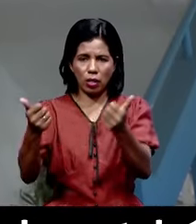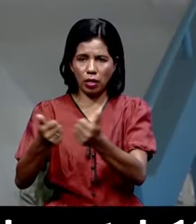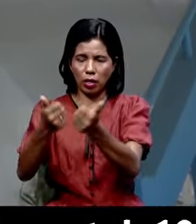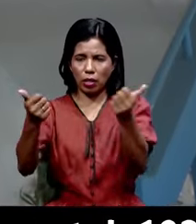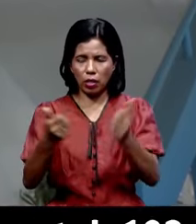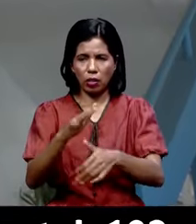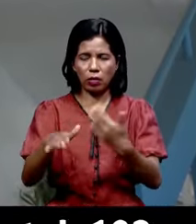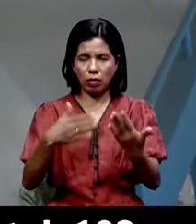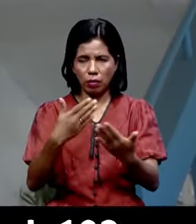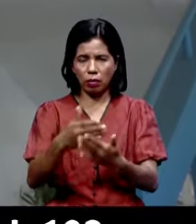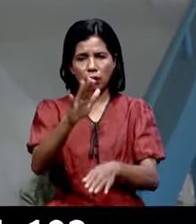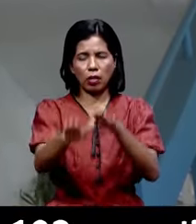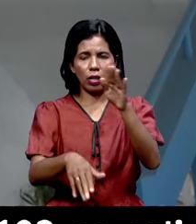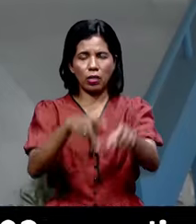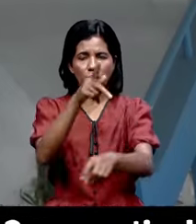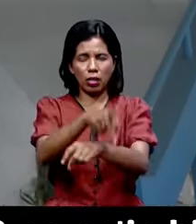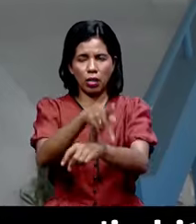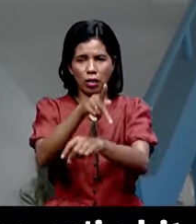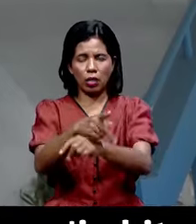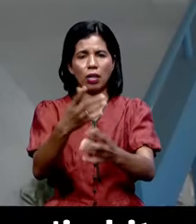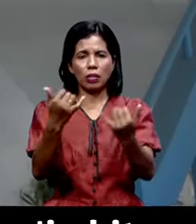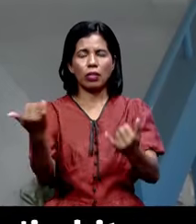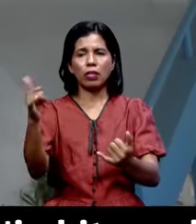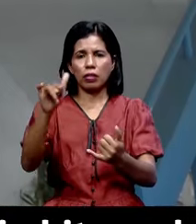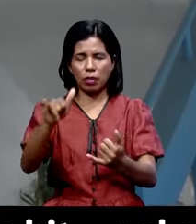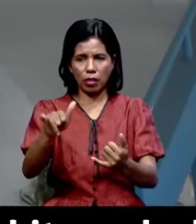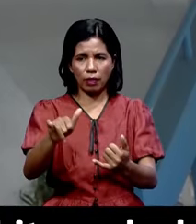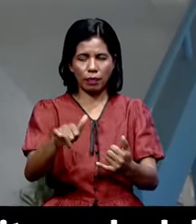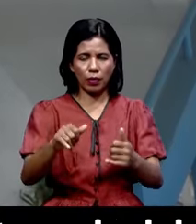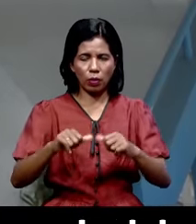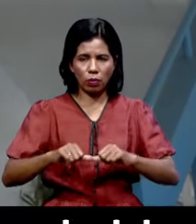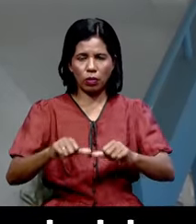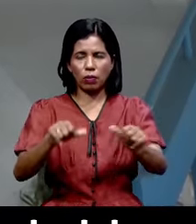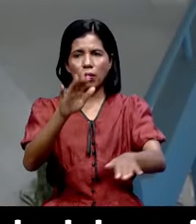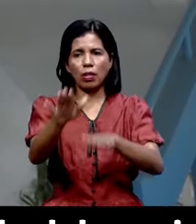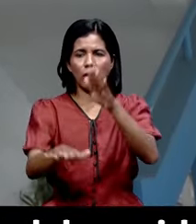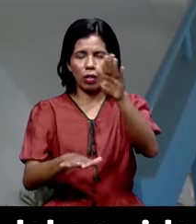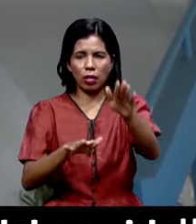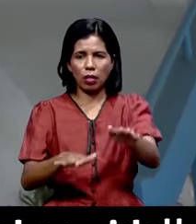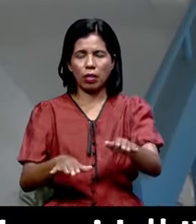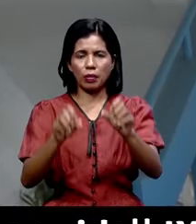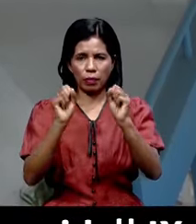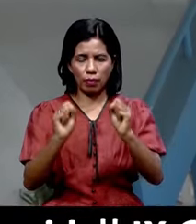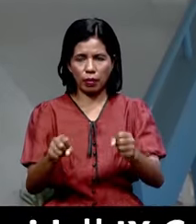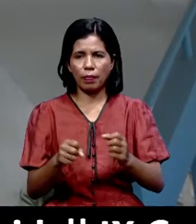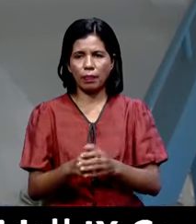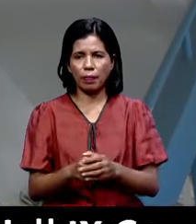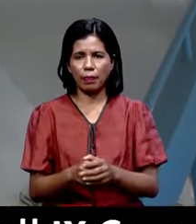patrulha Lau Ain, Kalakalan, nebe agora que Sira continua Lau Hela para tunne, bele,